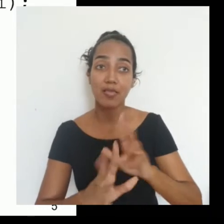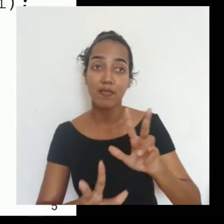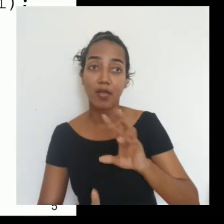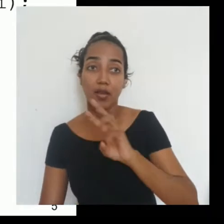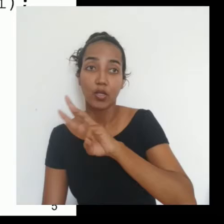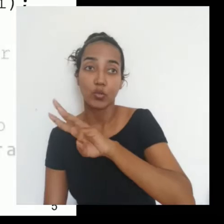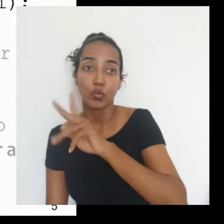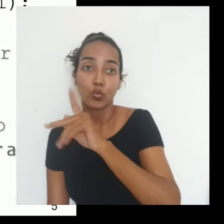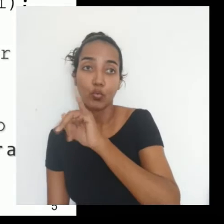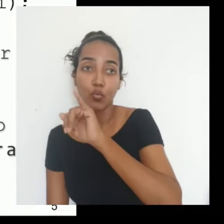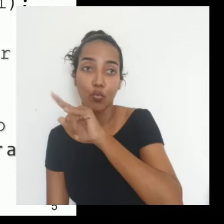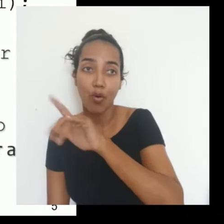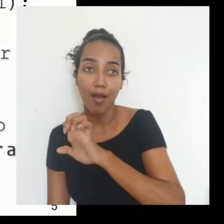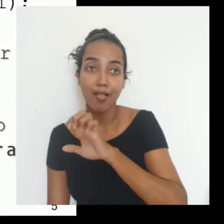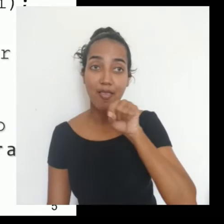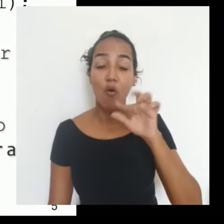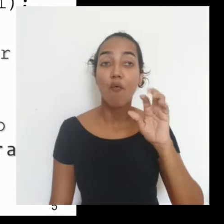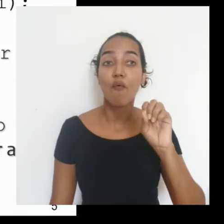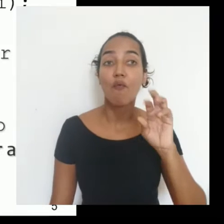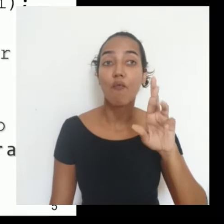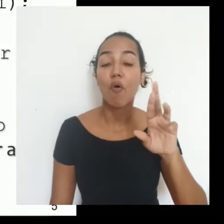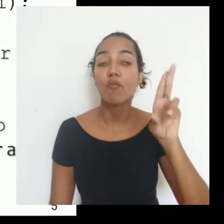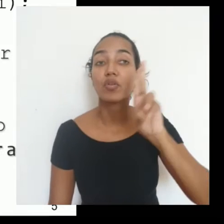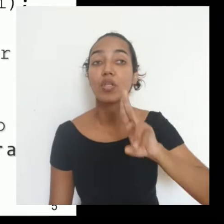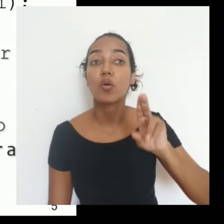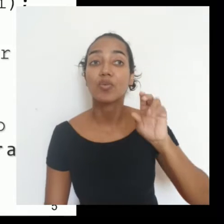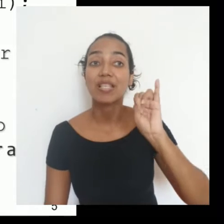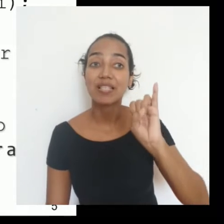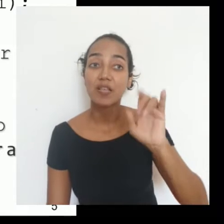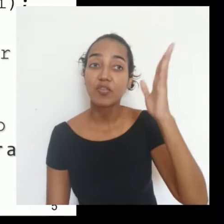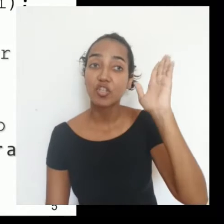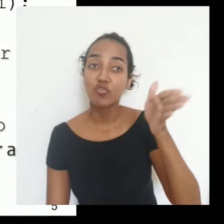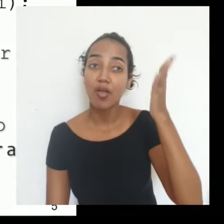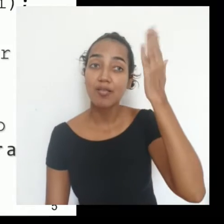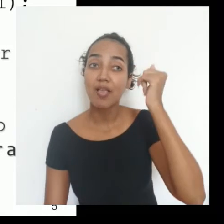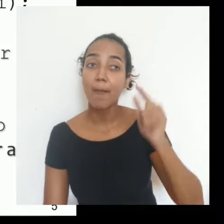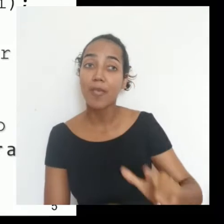de antemão quantas vezes o seu